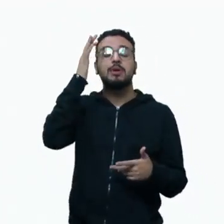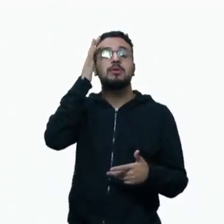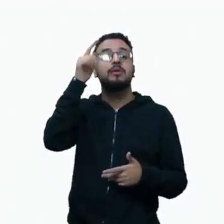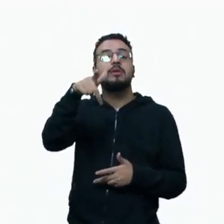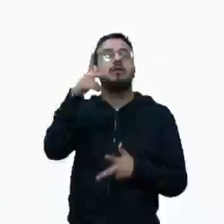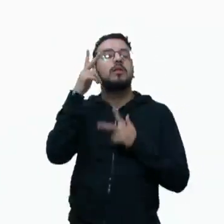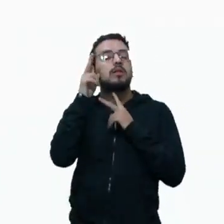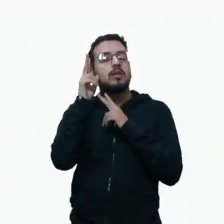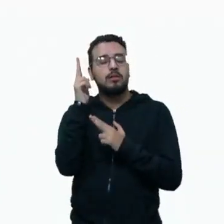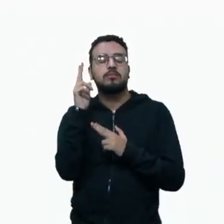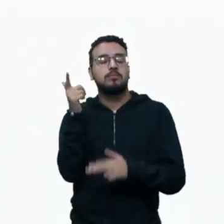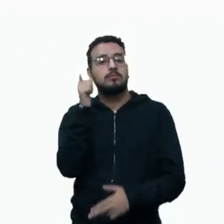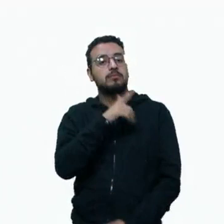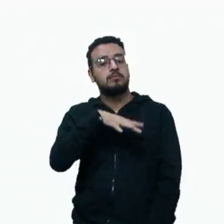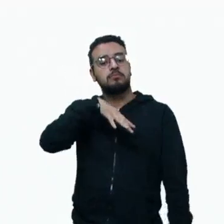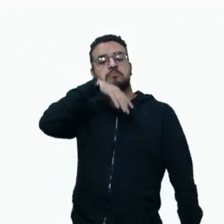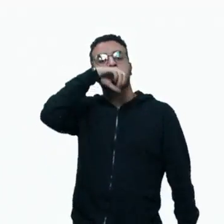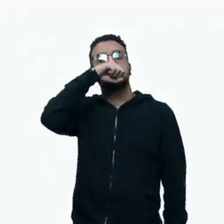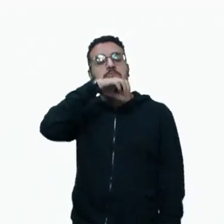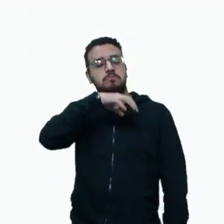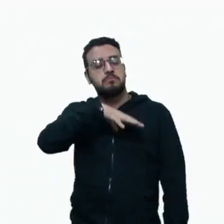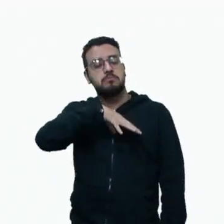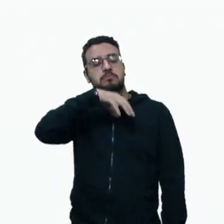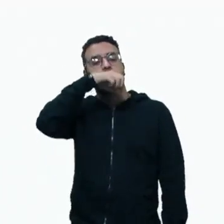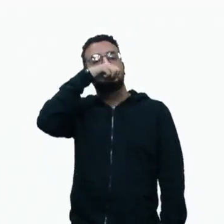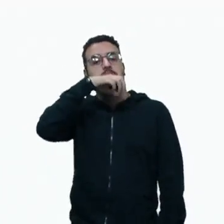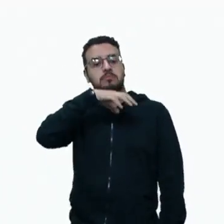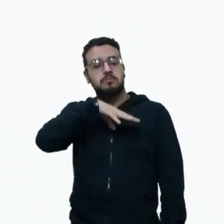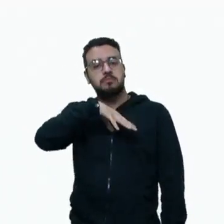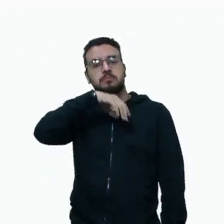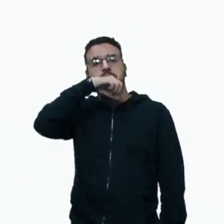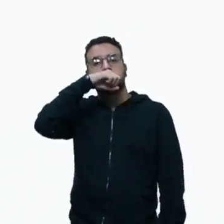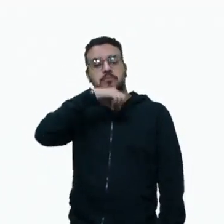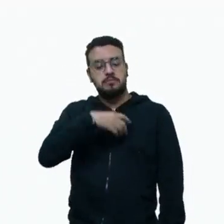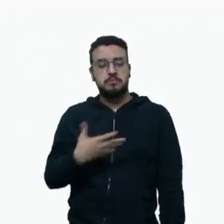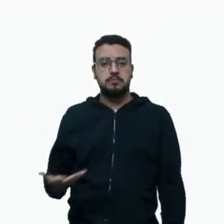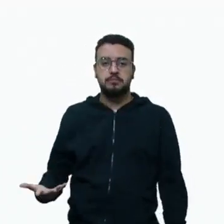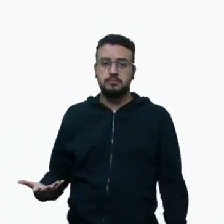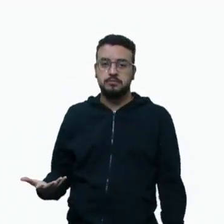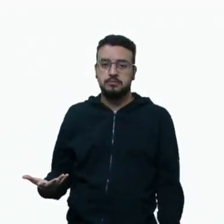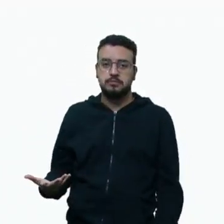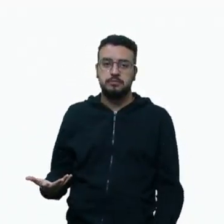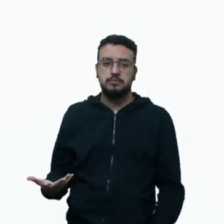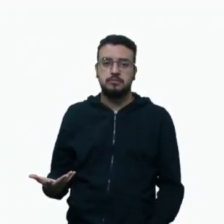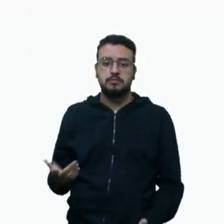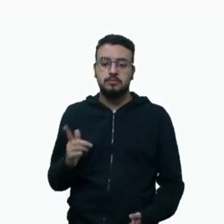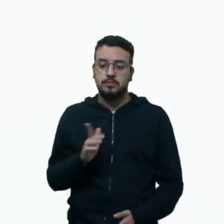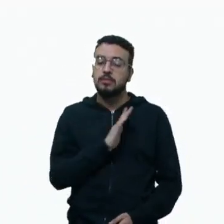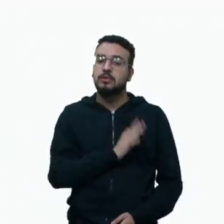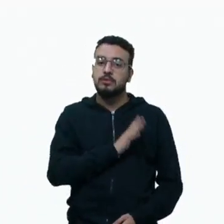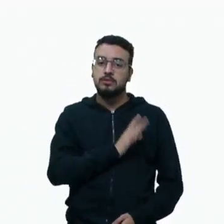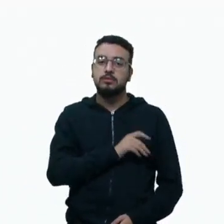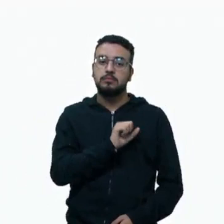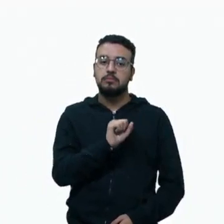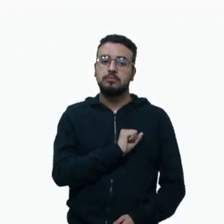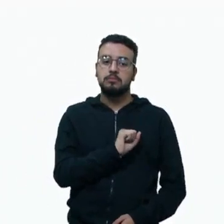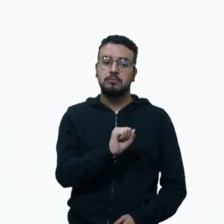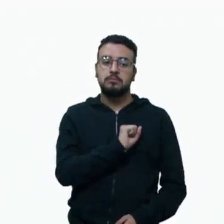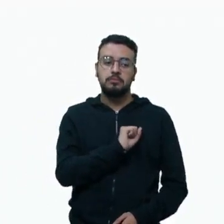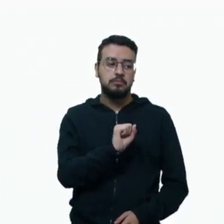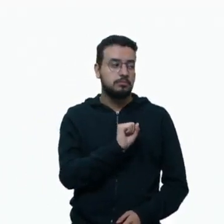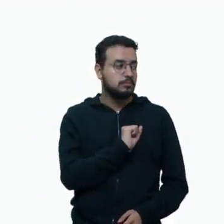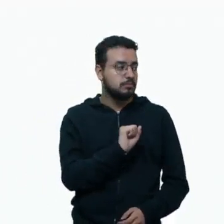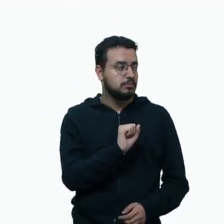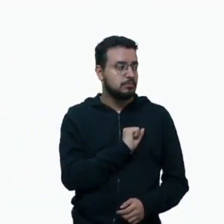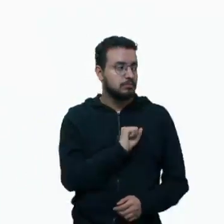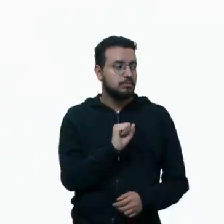você respira. Você respira para você continuar vivo, você respira, tá? A sua frequência está lá. Seu